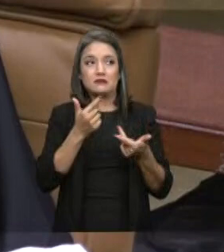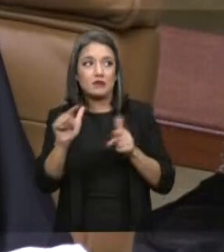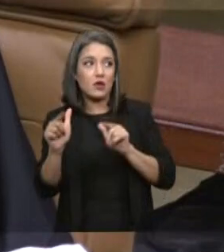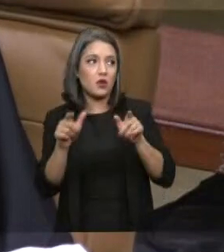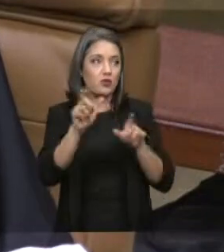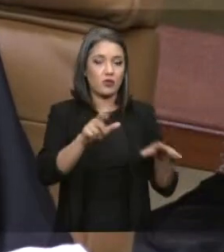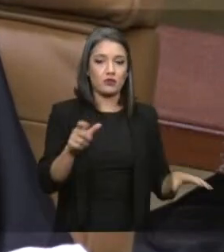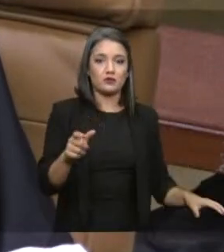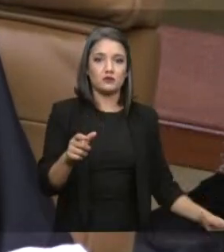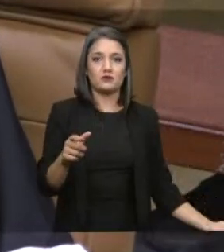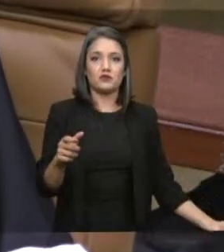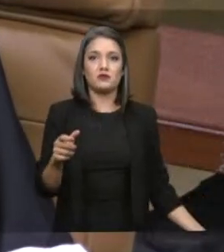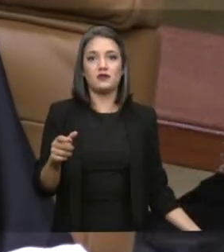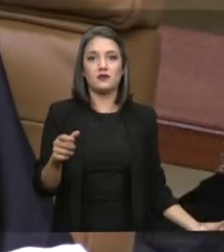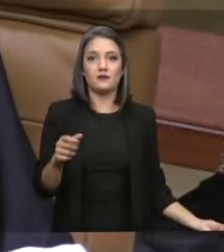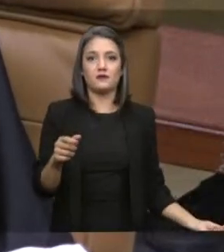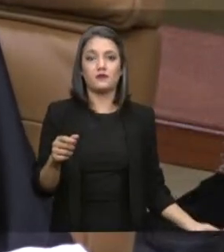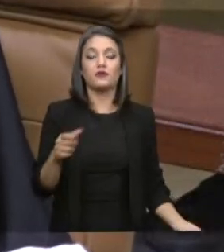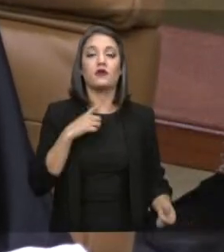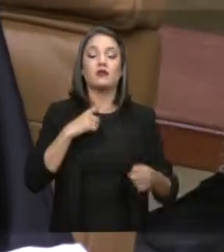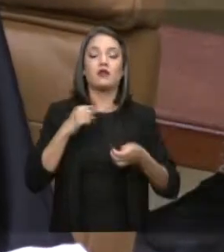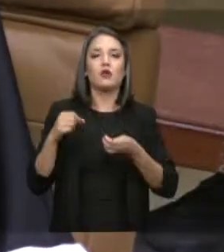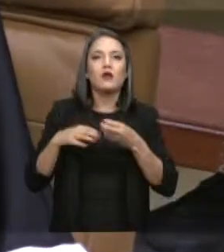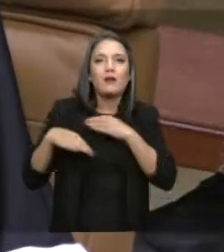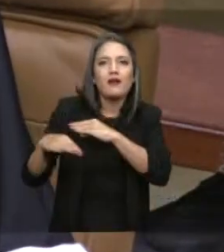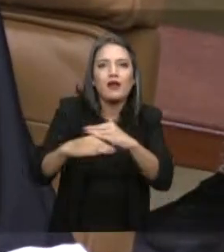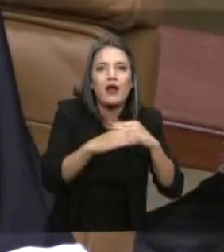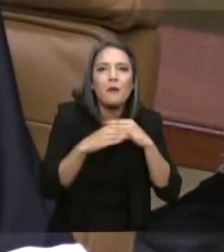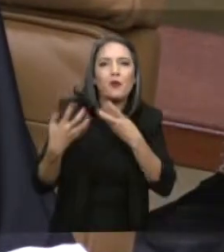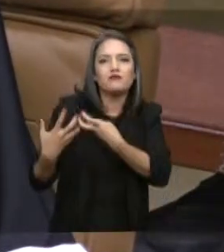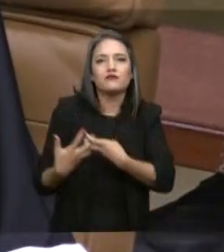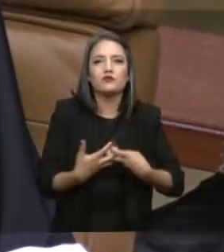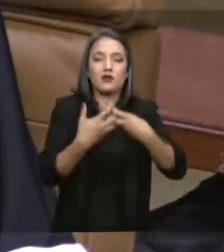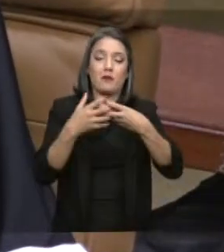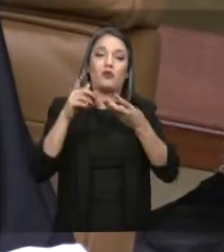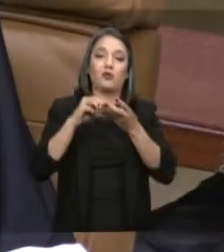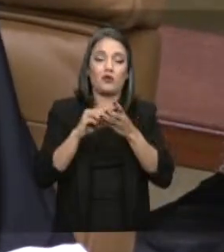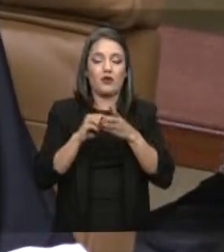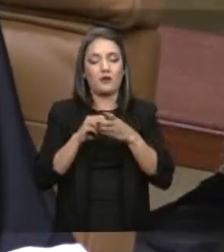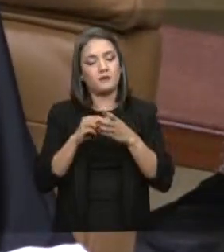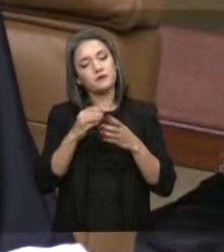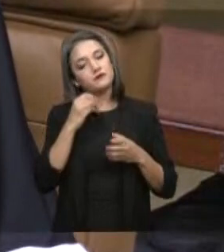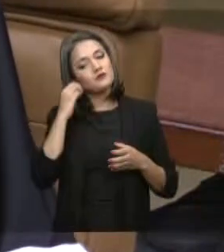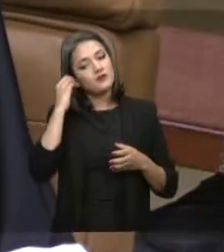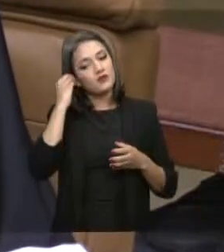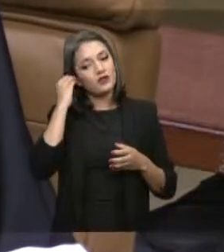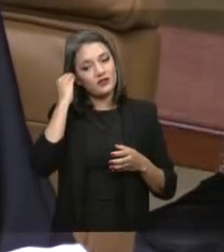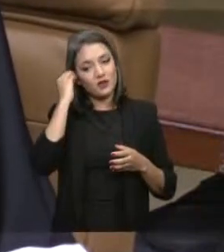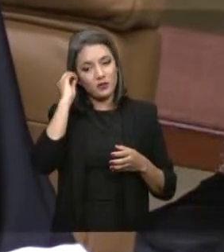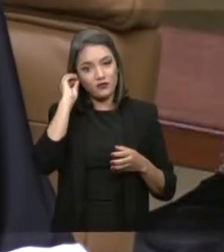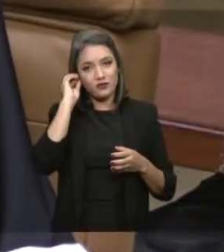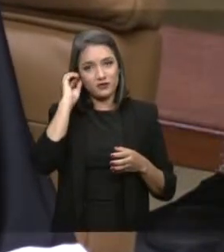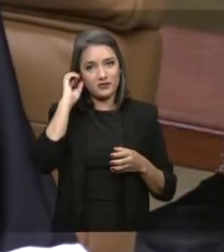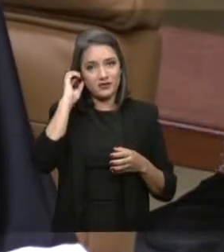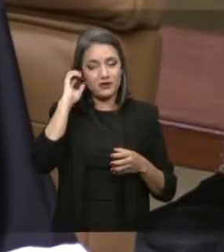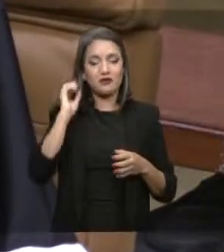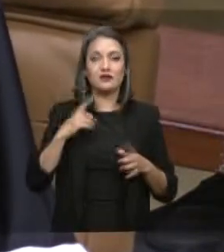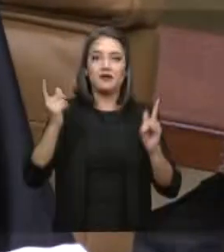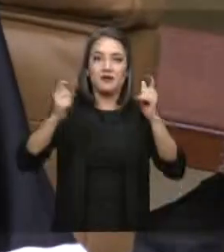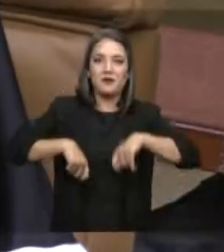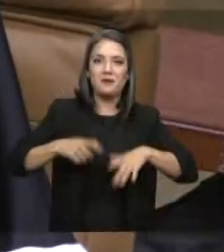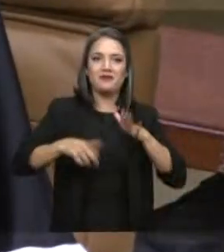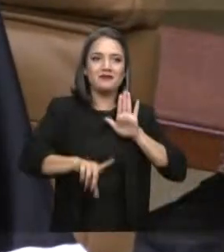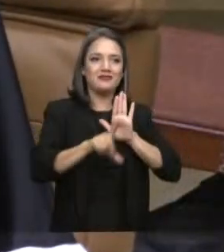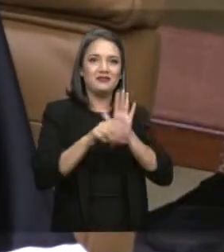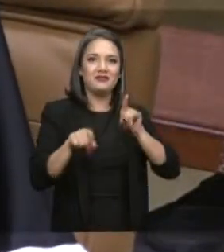e corroborando para que o funcionamento harmônico que é das competências legislativas mas também das competências ou